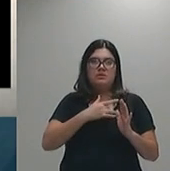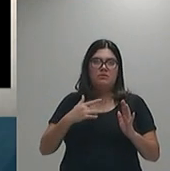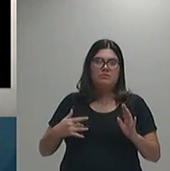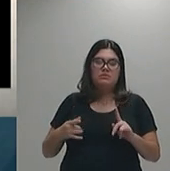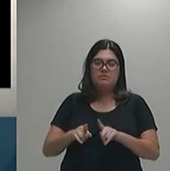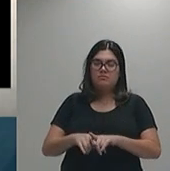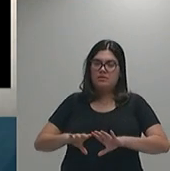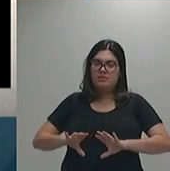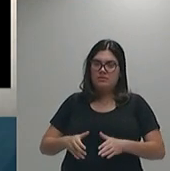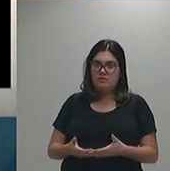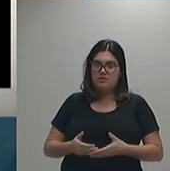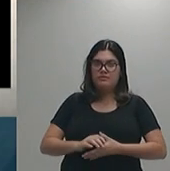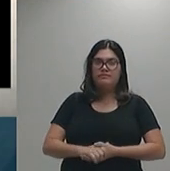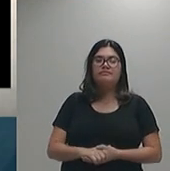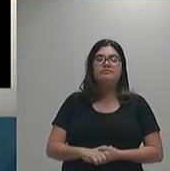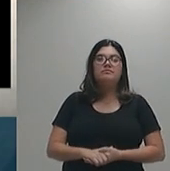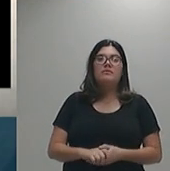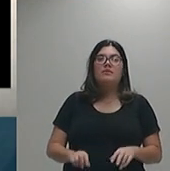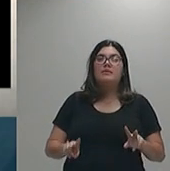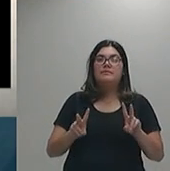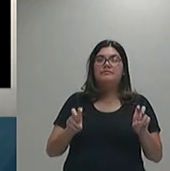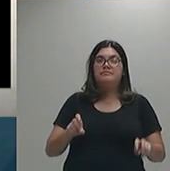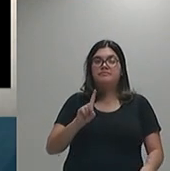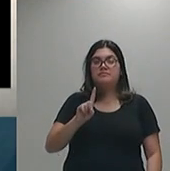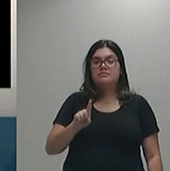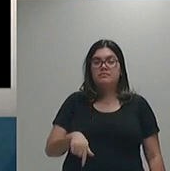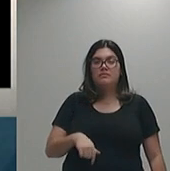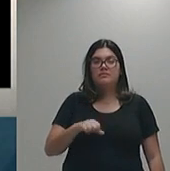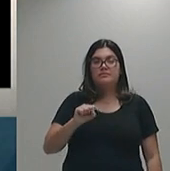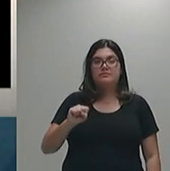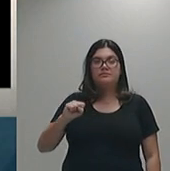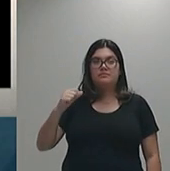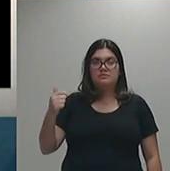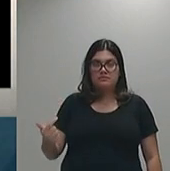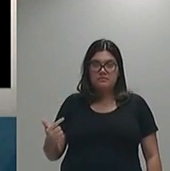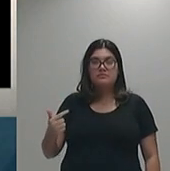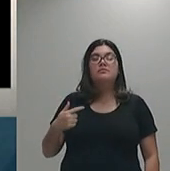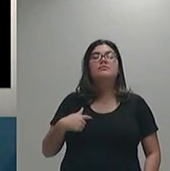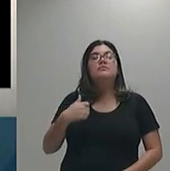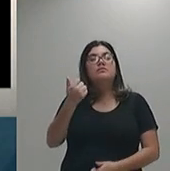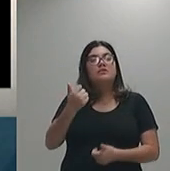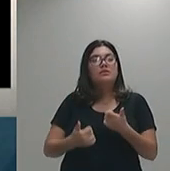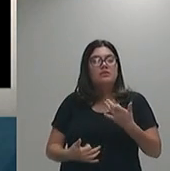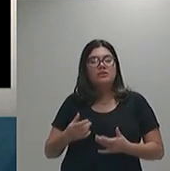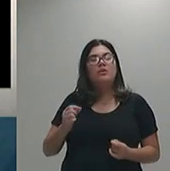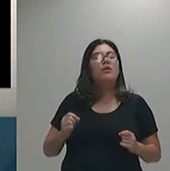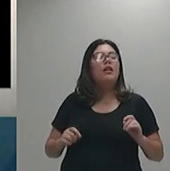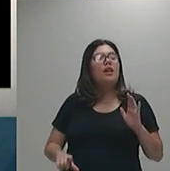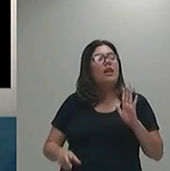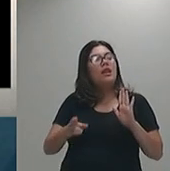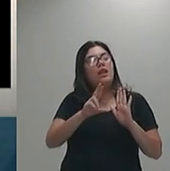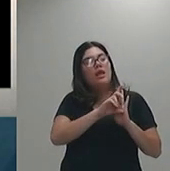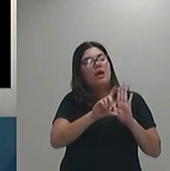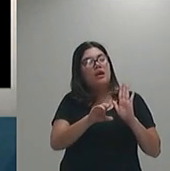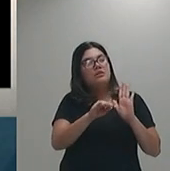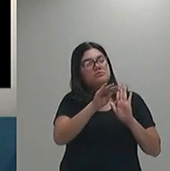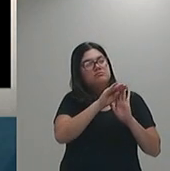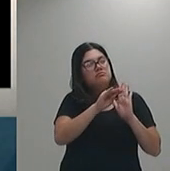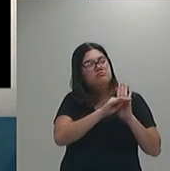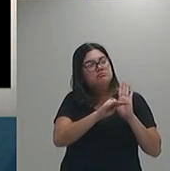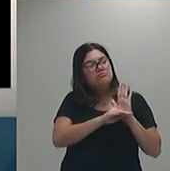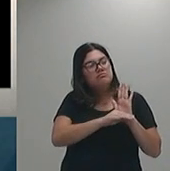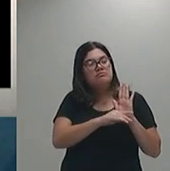o tema 1082 a NS manifestou-se pela legalidade da rescisão unilateral